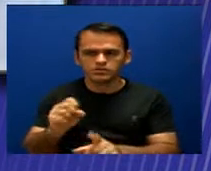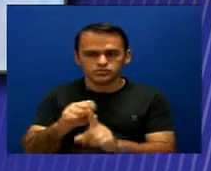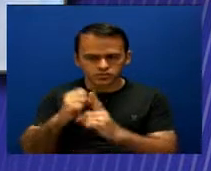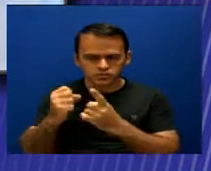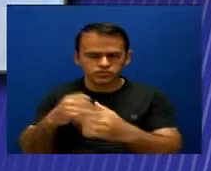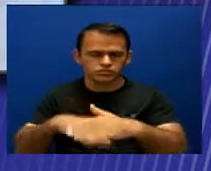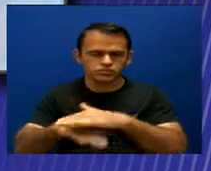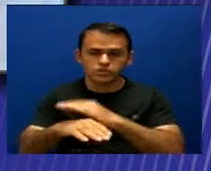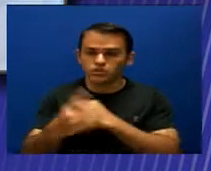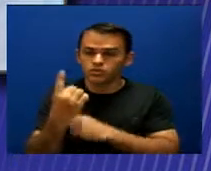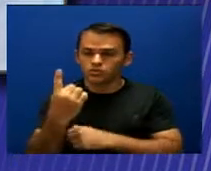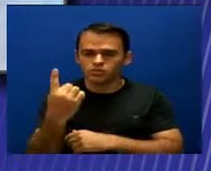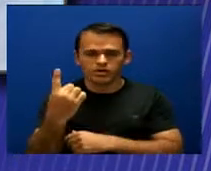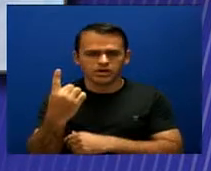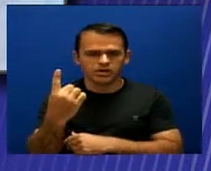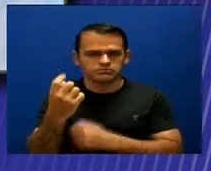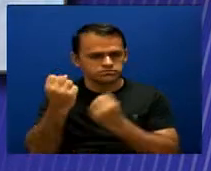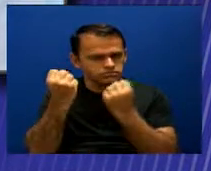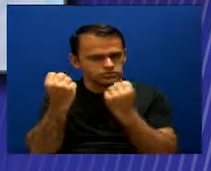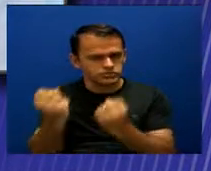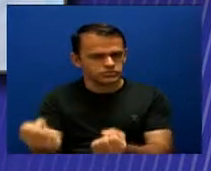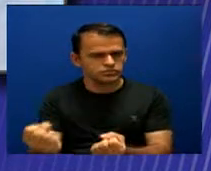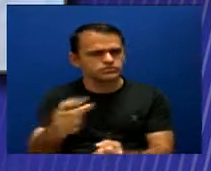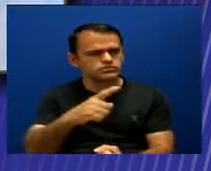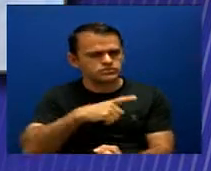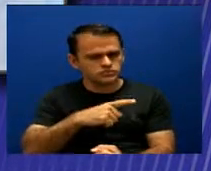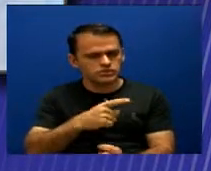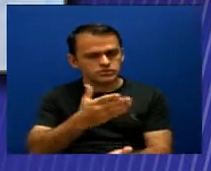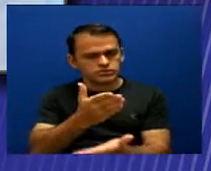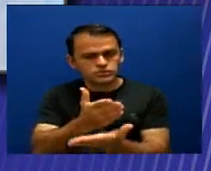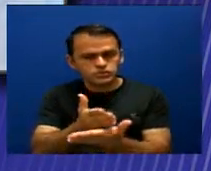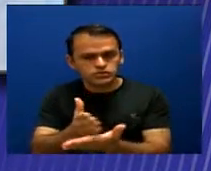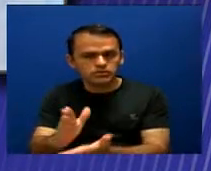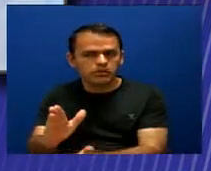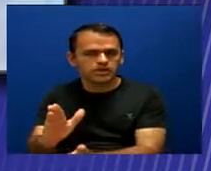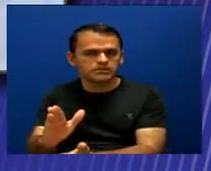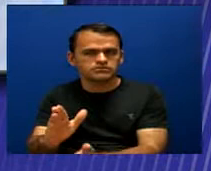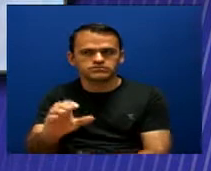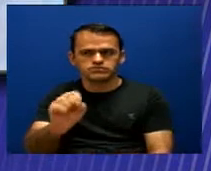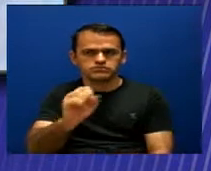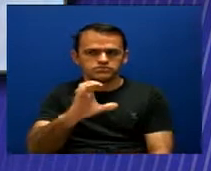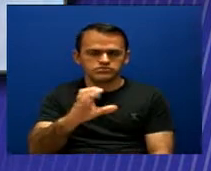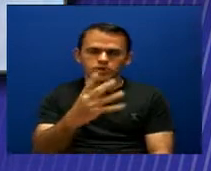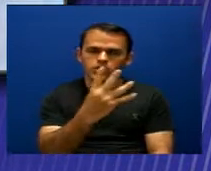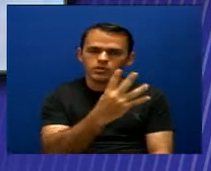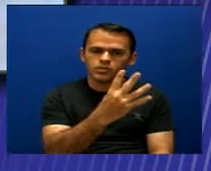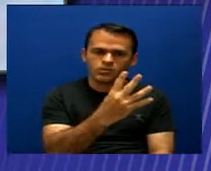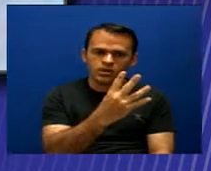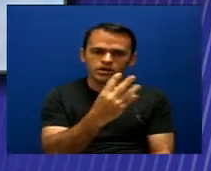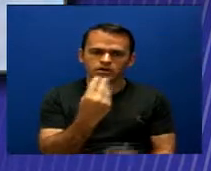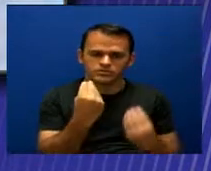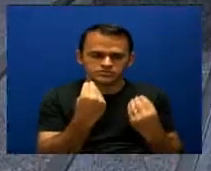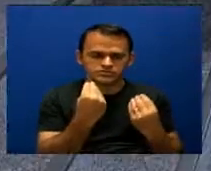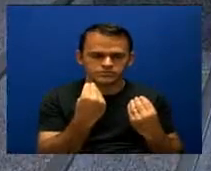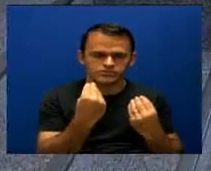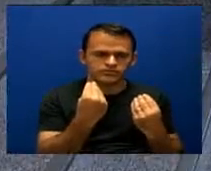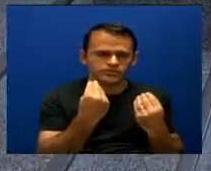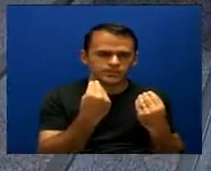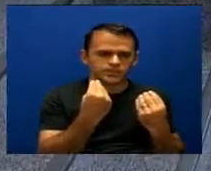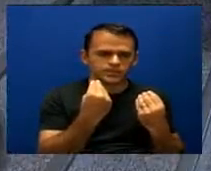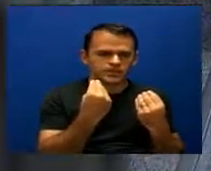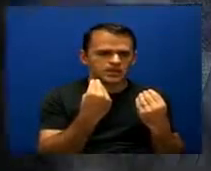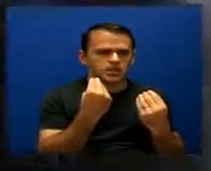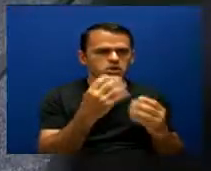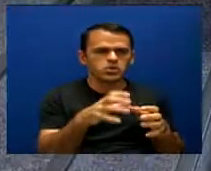essa 1 tonelada estaria separada, reservada para Santa Casa. As outras 4 toneladas iriam para